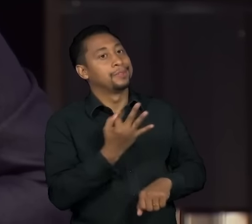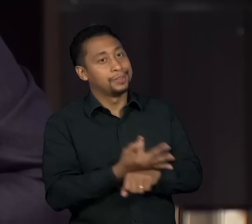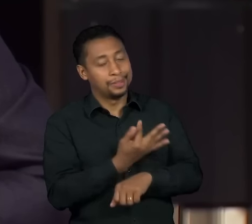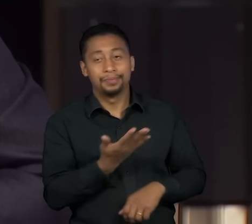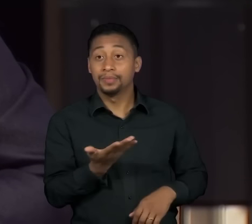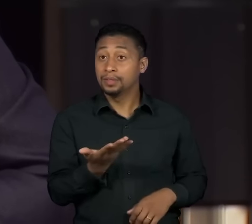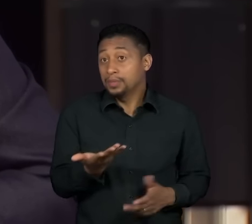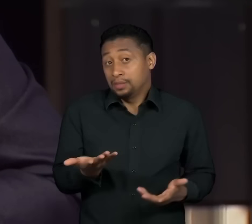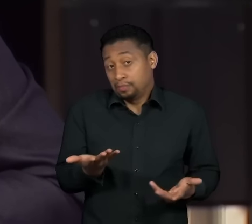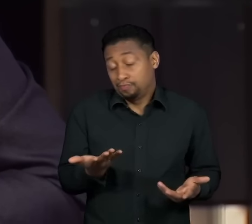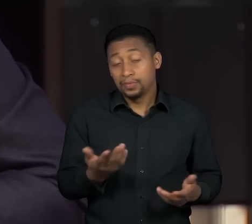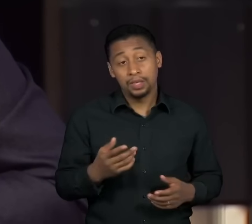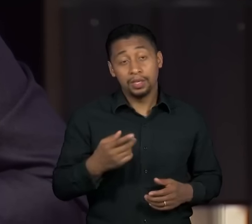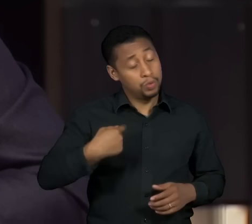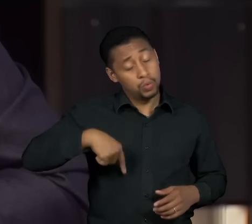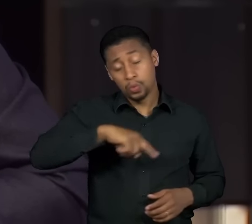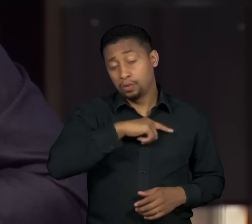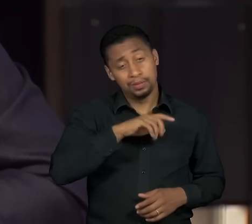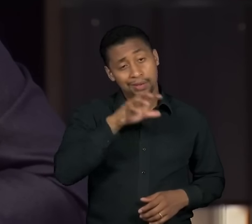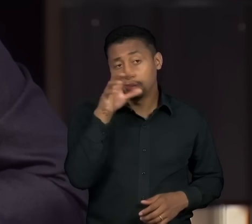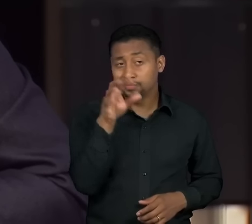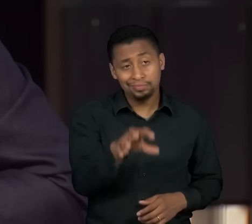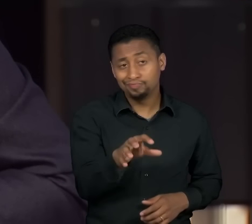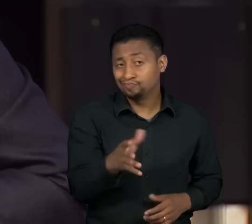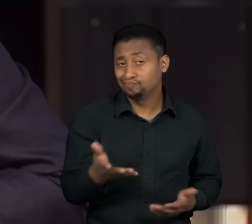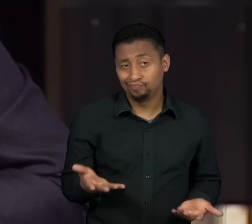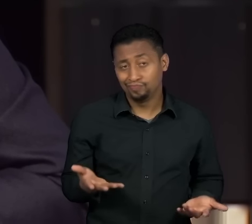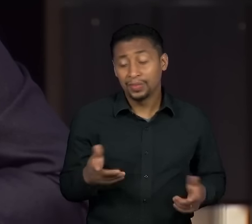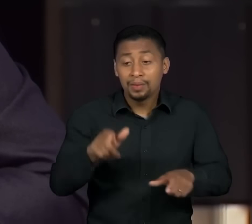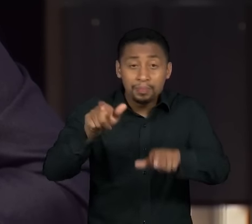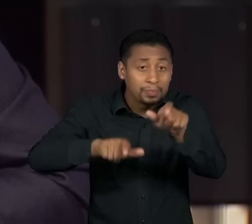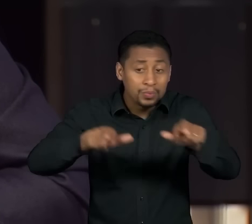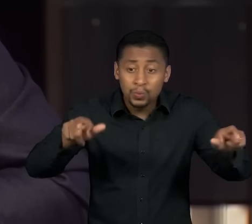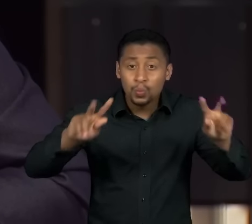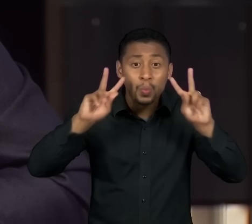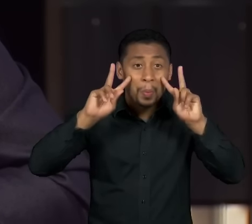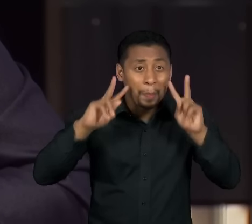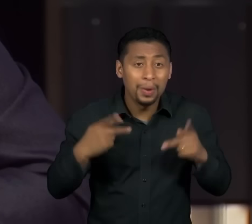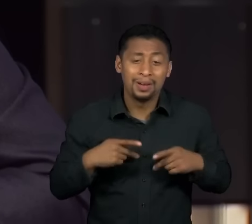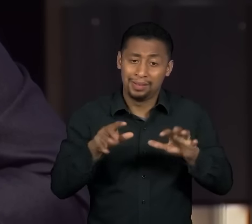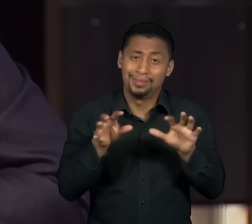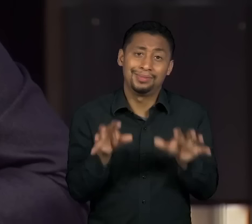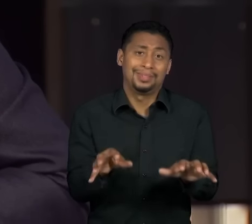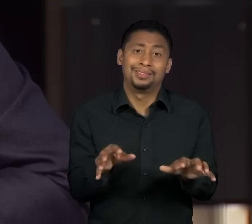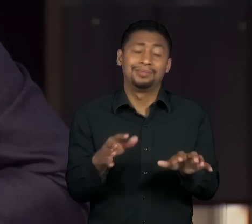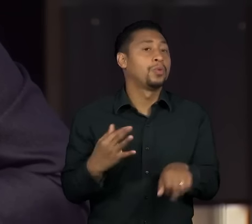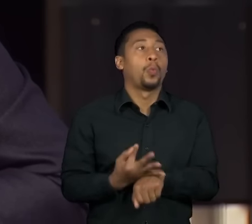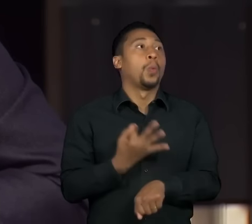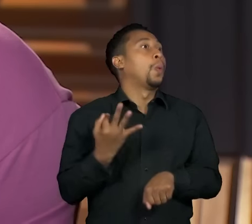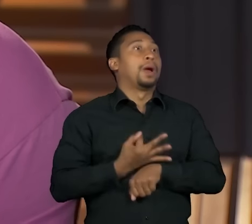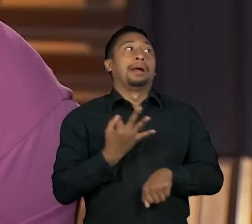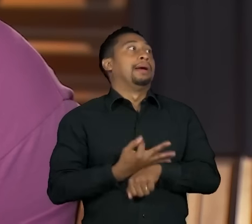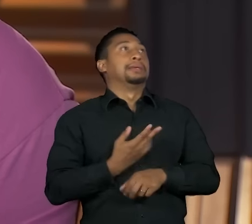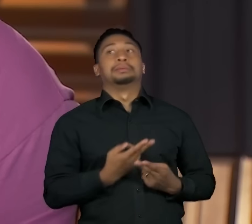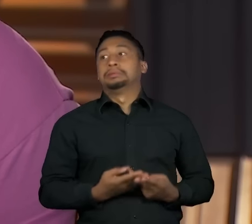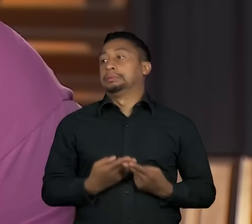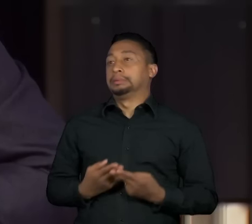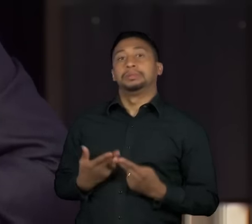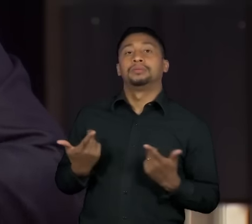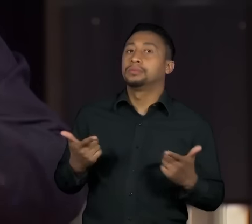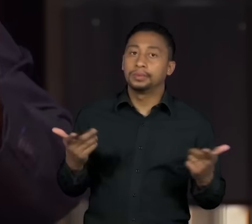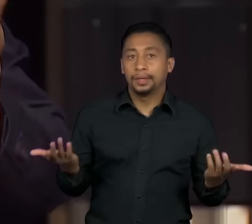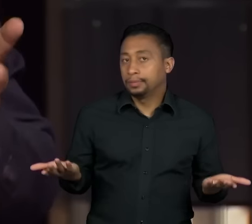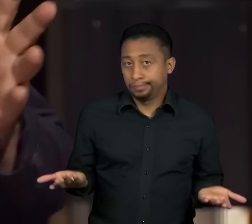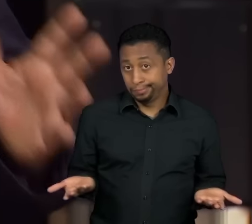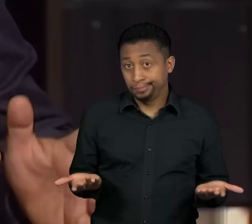nós somos assim, né? O ser humano é assim. Essa é a maneira de olhar para isso, você não acha? Exatamente. E que